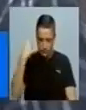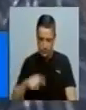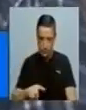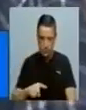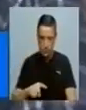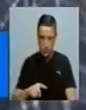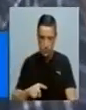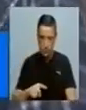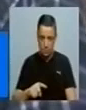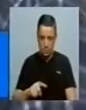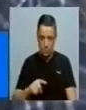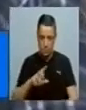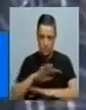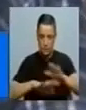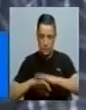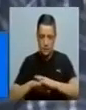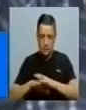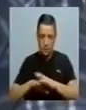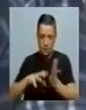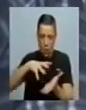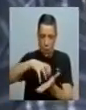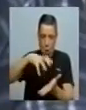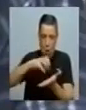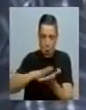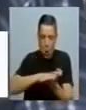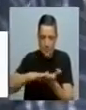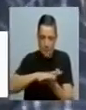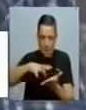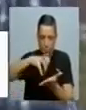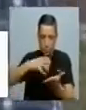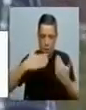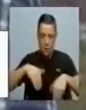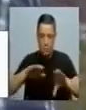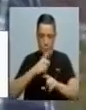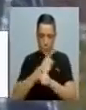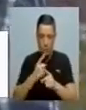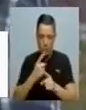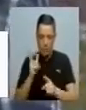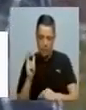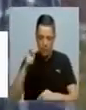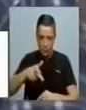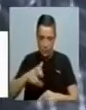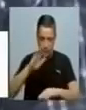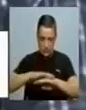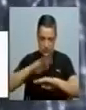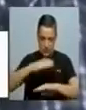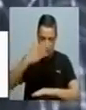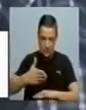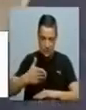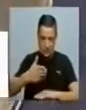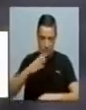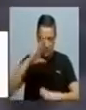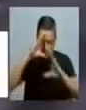e pronto, e vai fazendo umas cópias, vai a perfeição da letra. Porque senão um gajo, quando chegar a sair daqui, não sabe ler nem